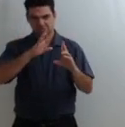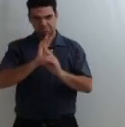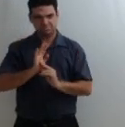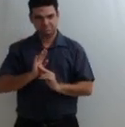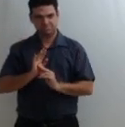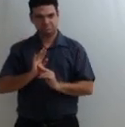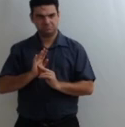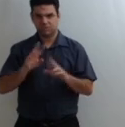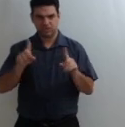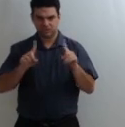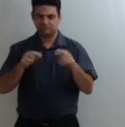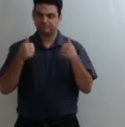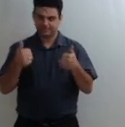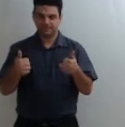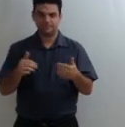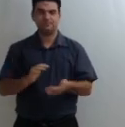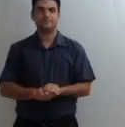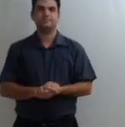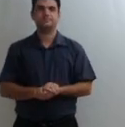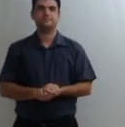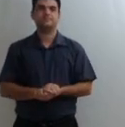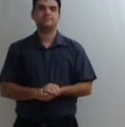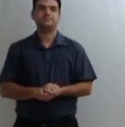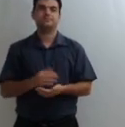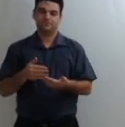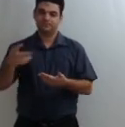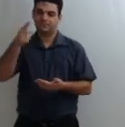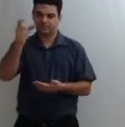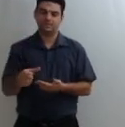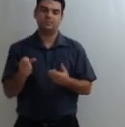Dispenso. Vossa Excelência tem a palavra.